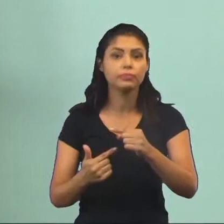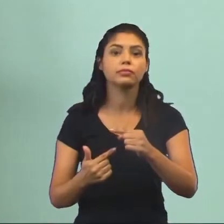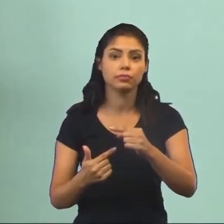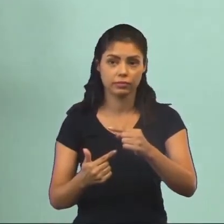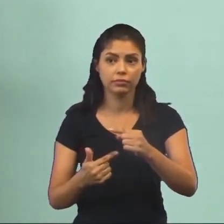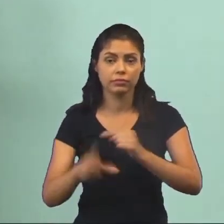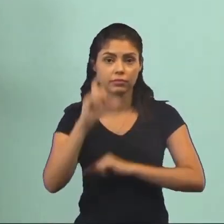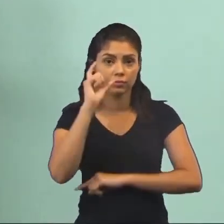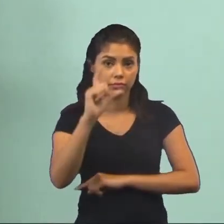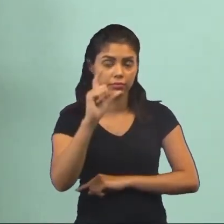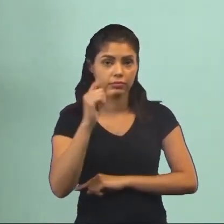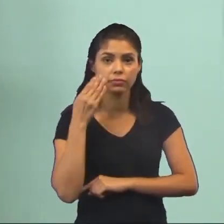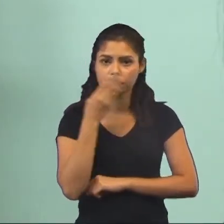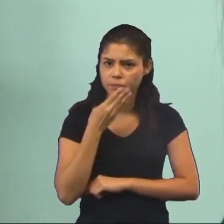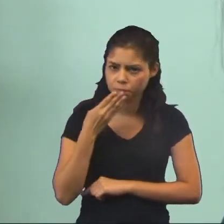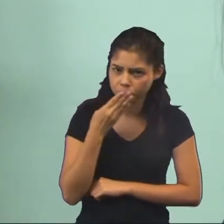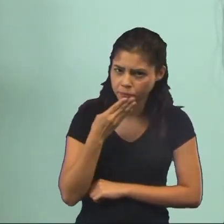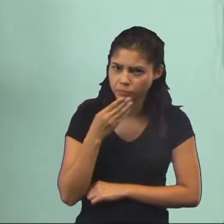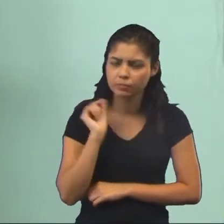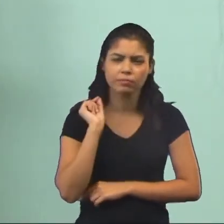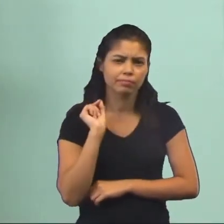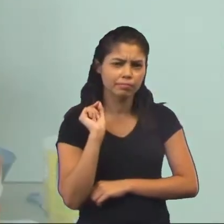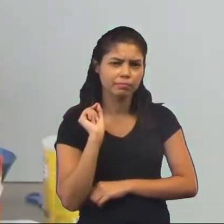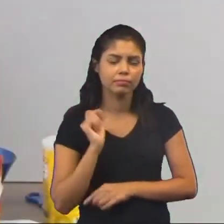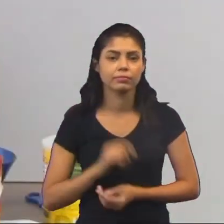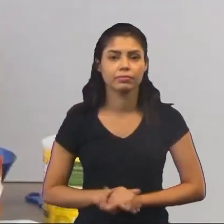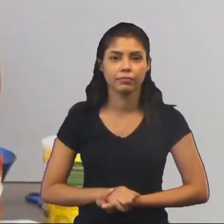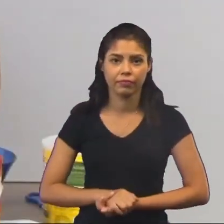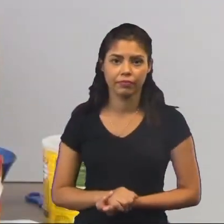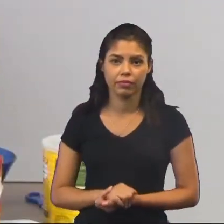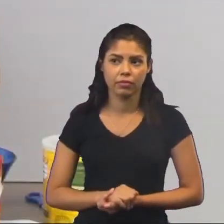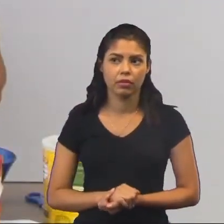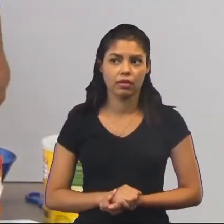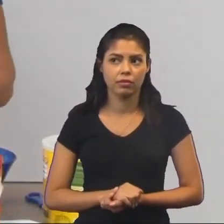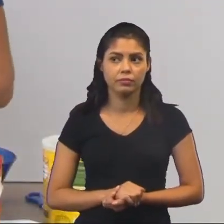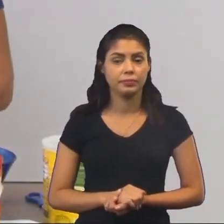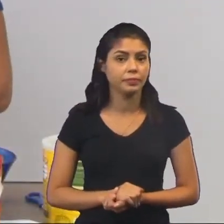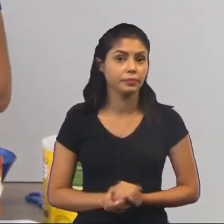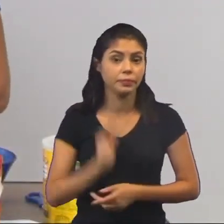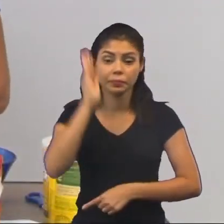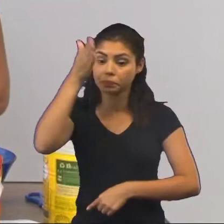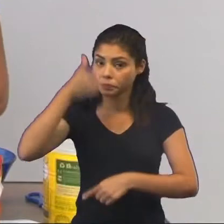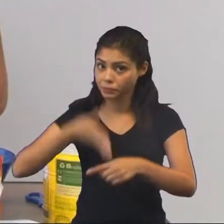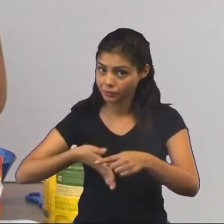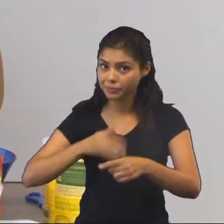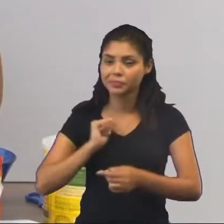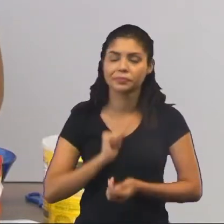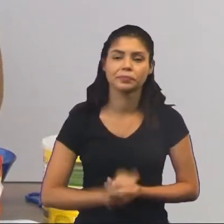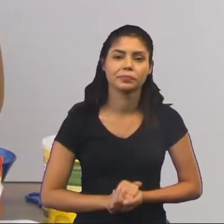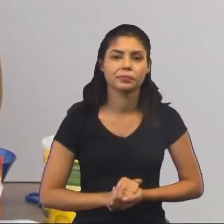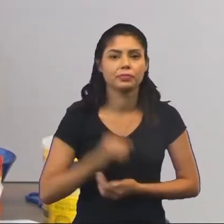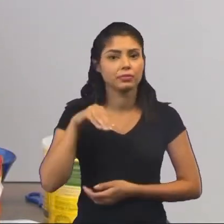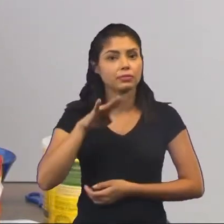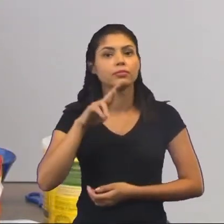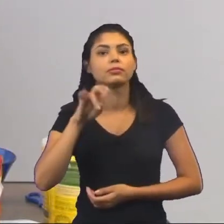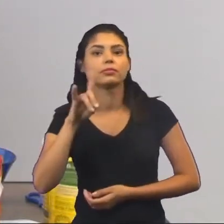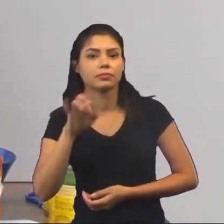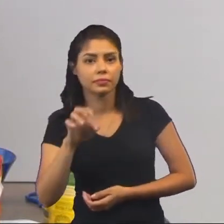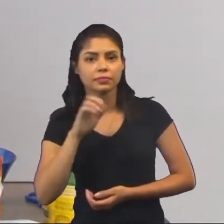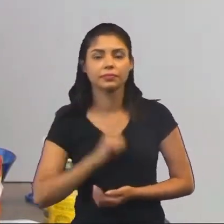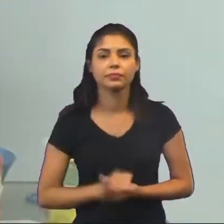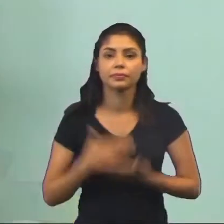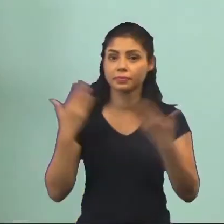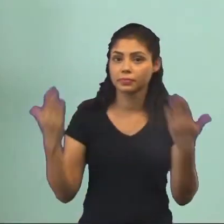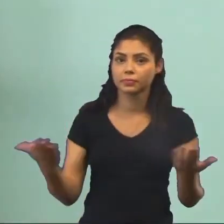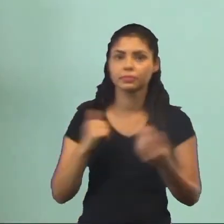condensado. Vocês sabem, crianças, o que é meio? Meio quer dizer que é a metade.